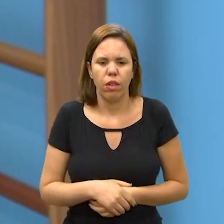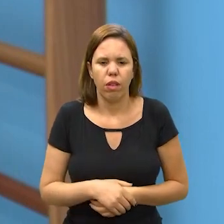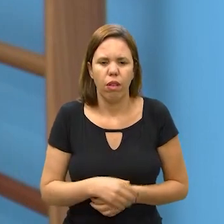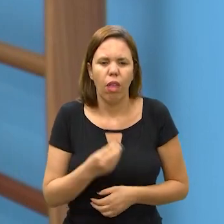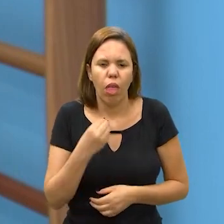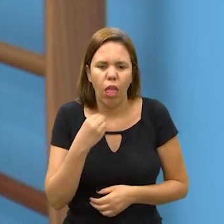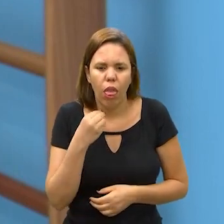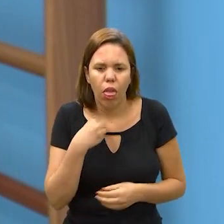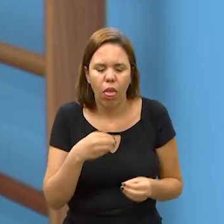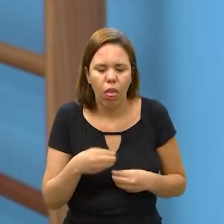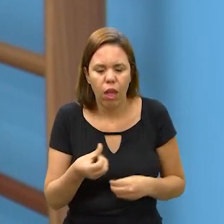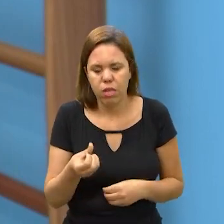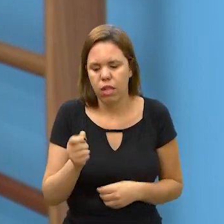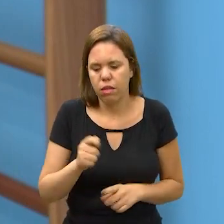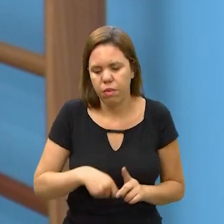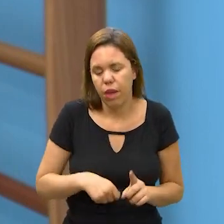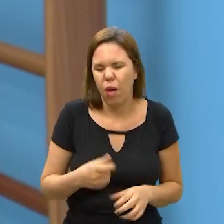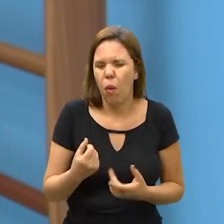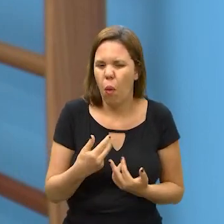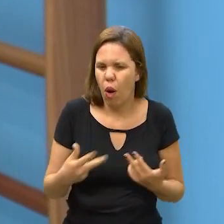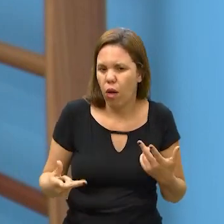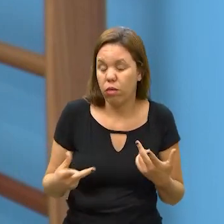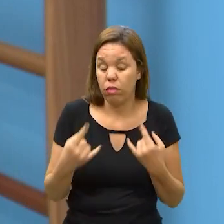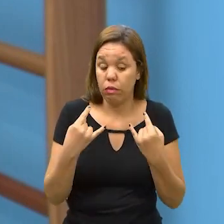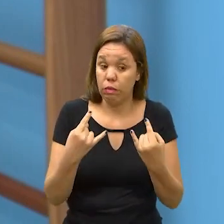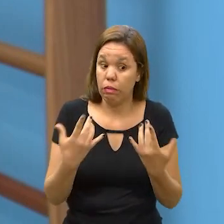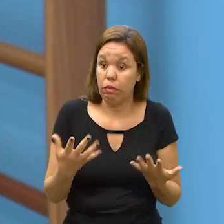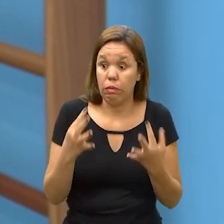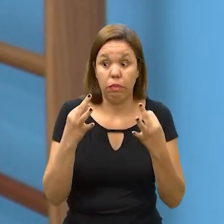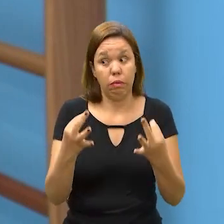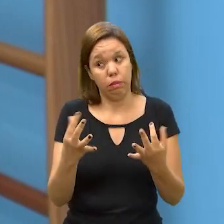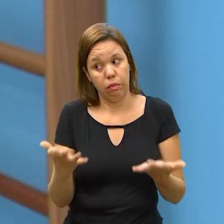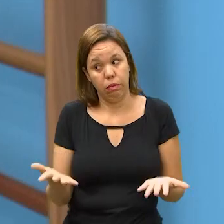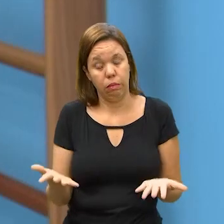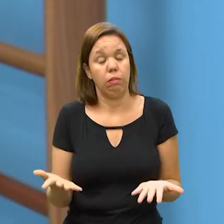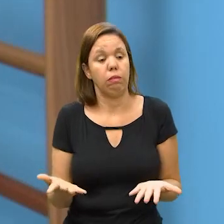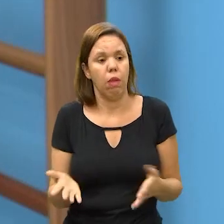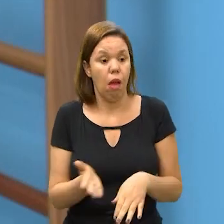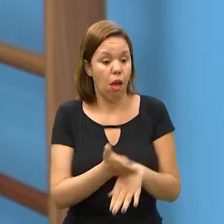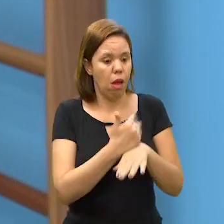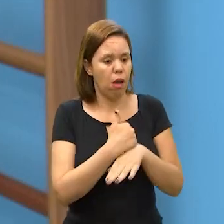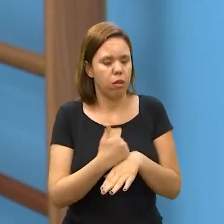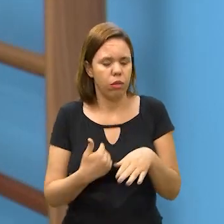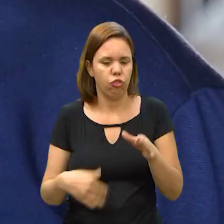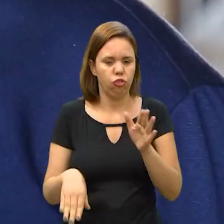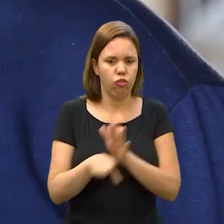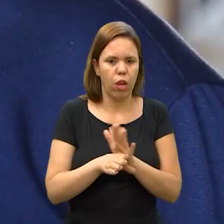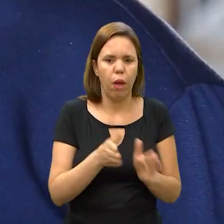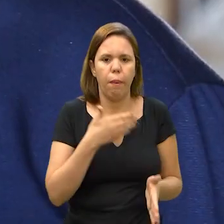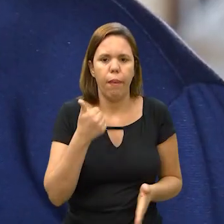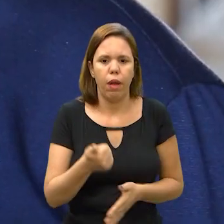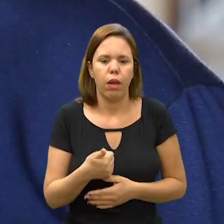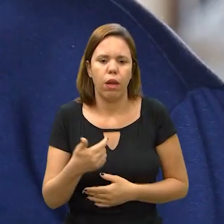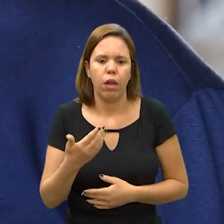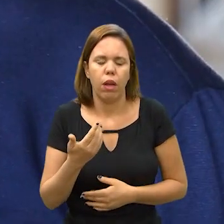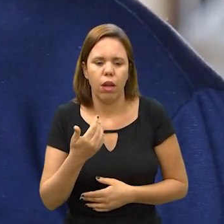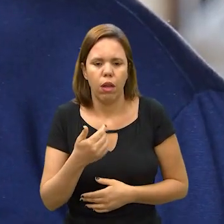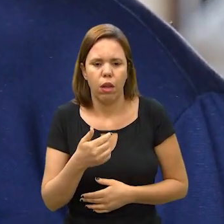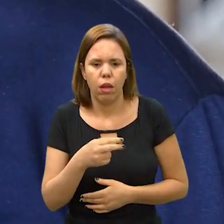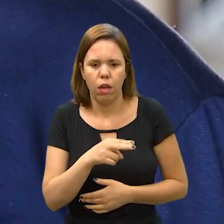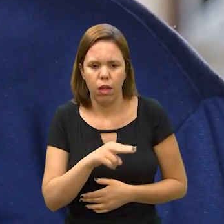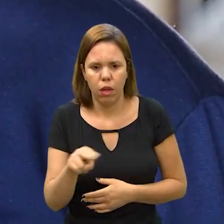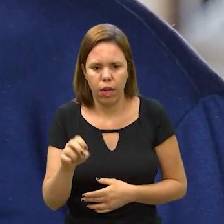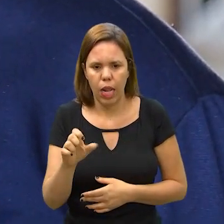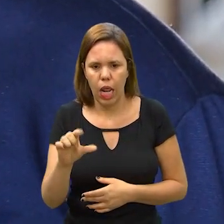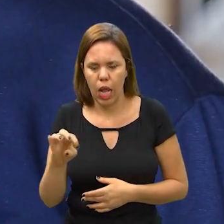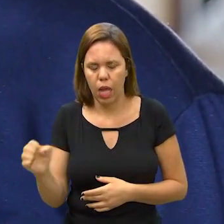6 meses não é o tempo dela, é alguma coisa que me chama atenção. Então quanto antes essa criança chegar, melhor. Oi, eu sou a Elaine, mãe